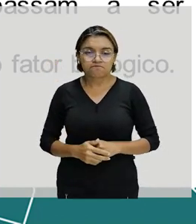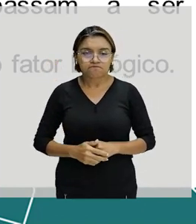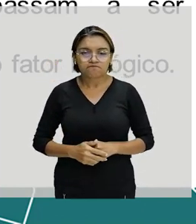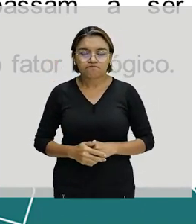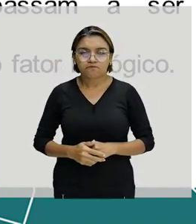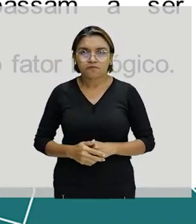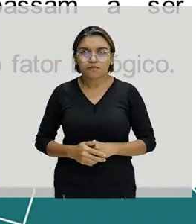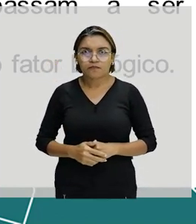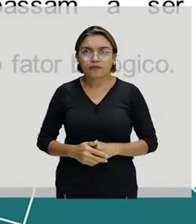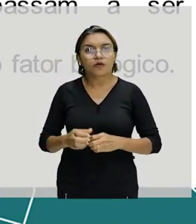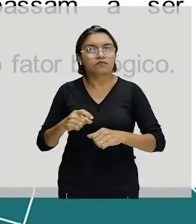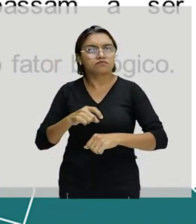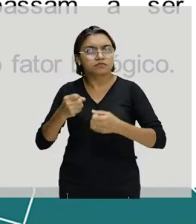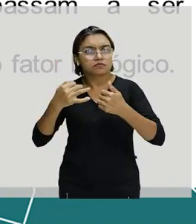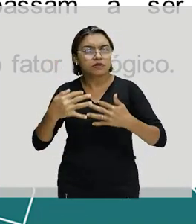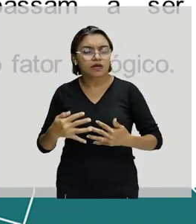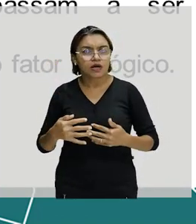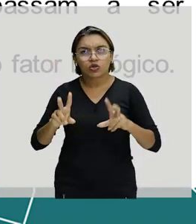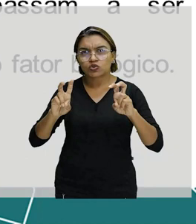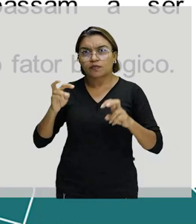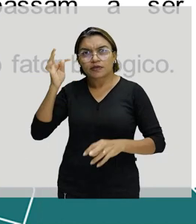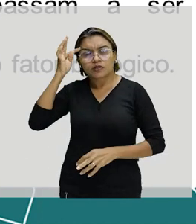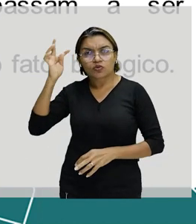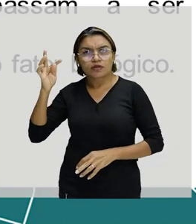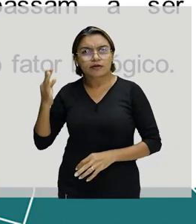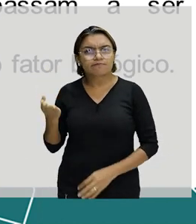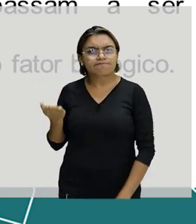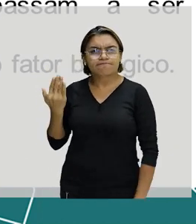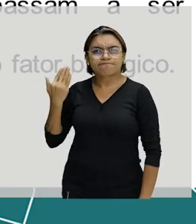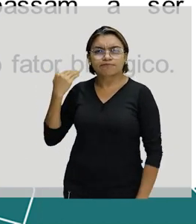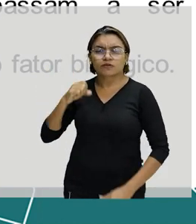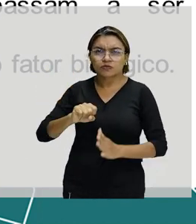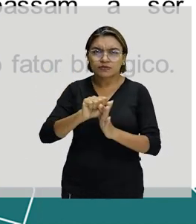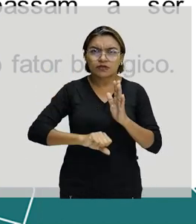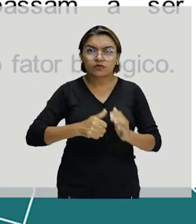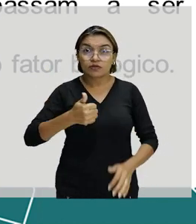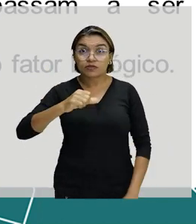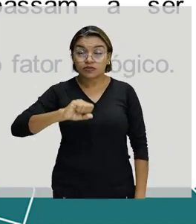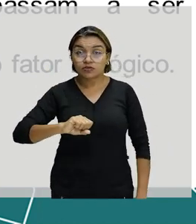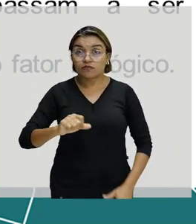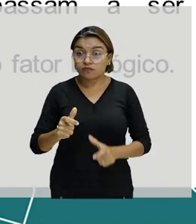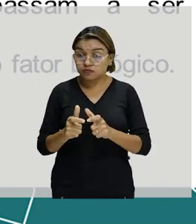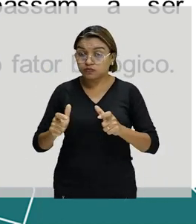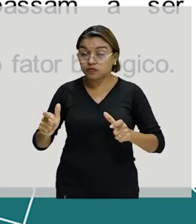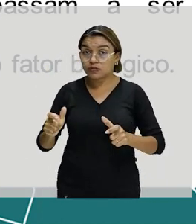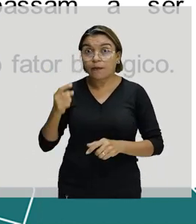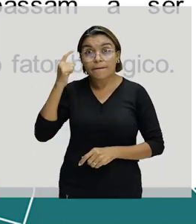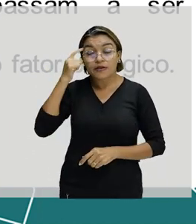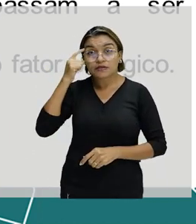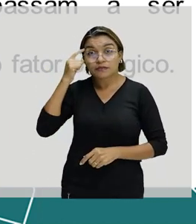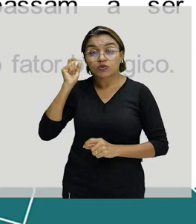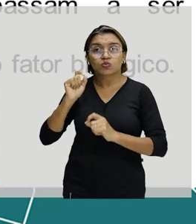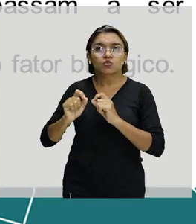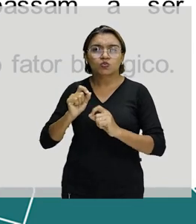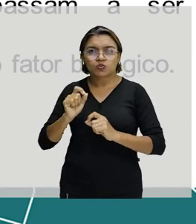quando a gente fala dessas teorias a gente volta um pouco no tempo lá pro S século X grande parte desse pensamento que